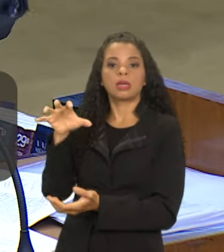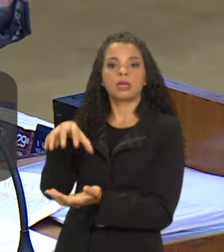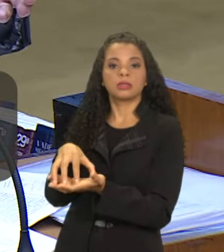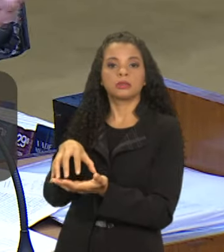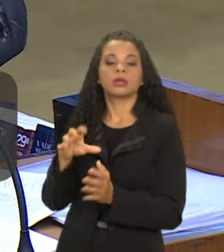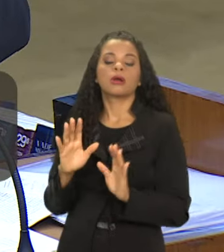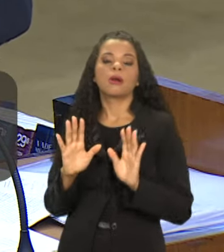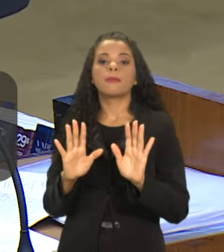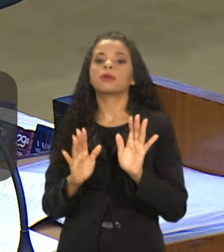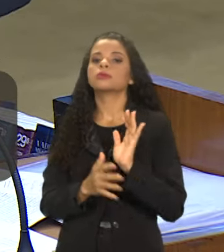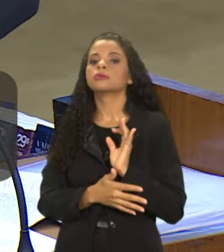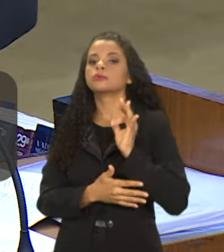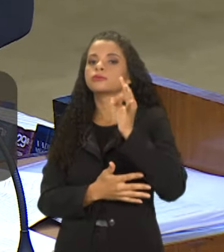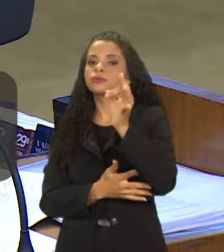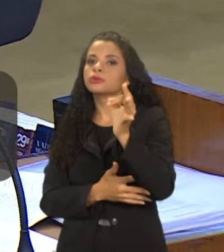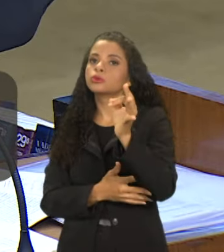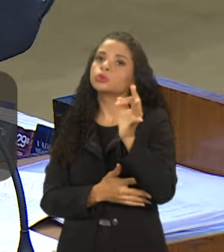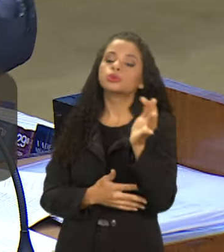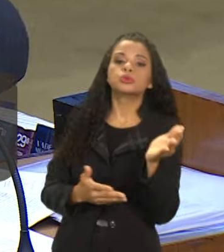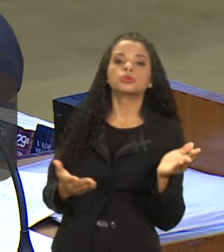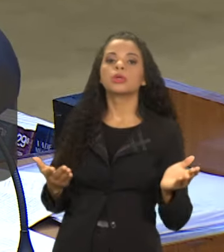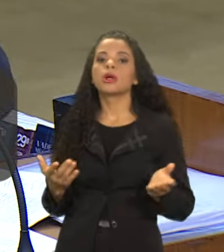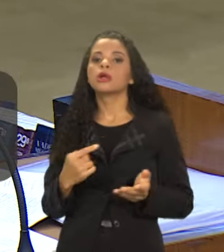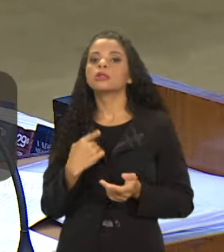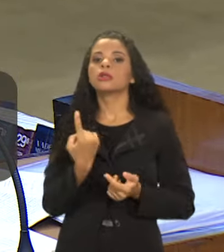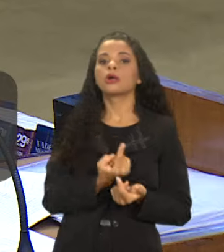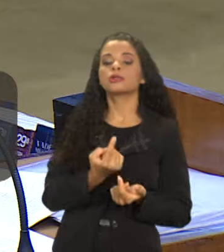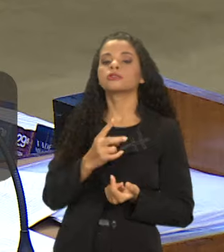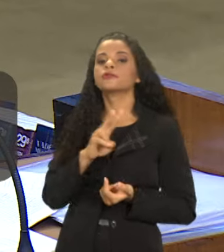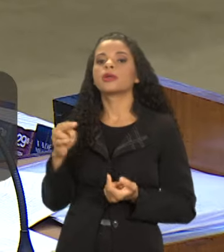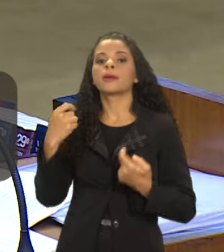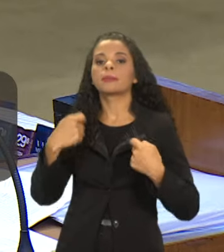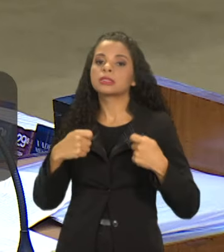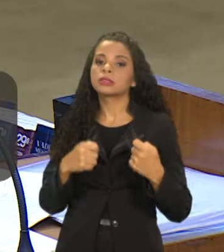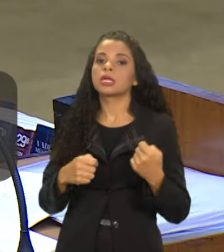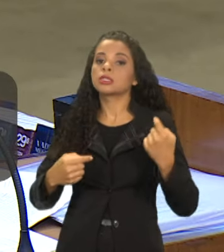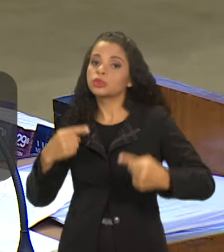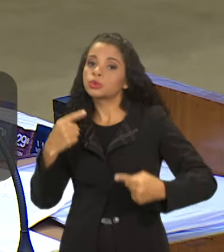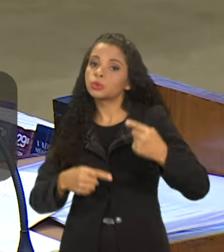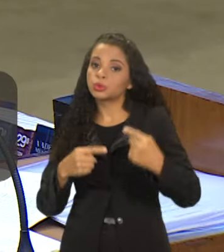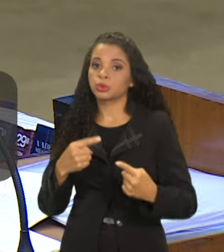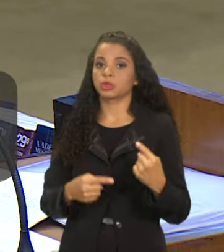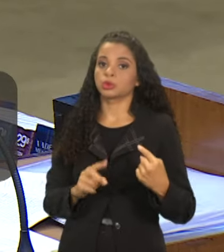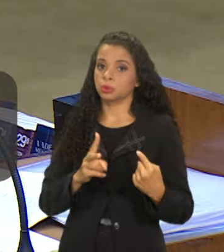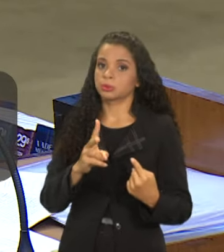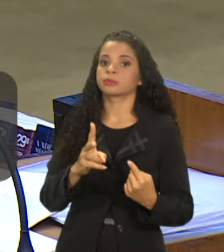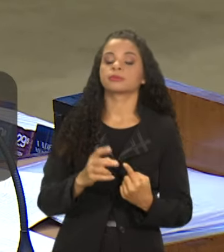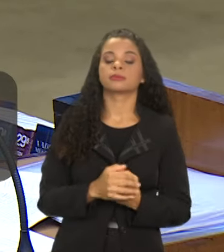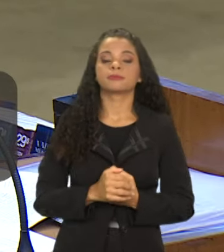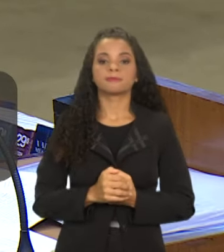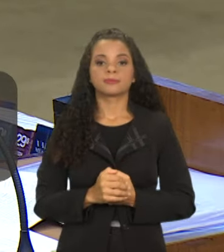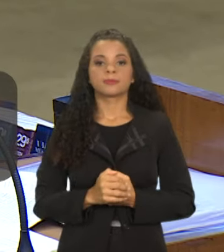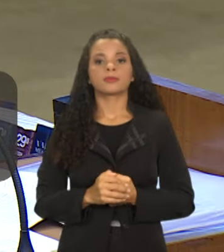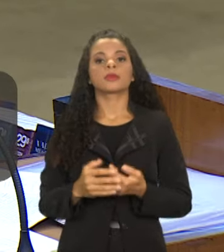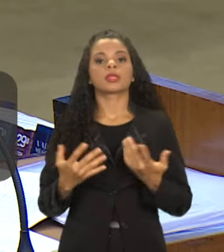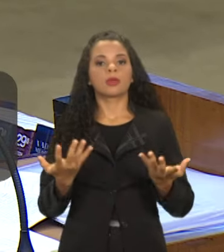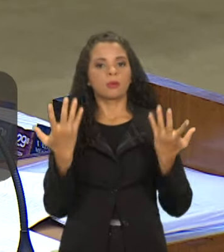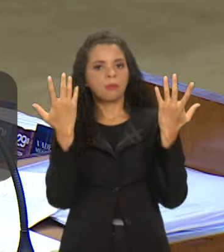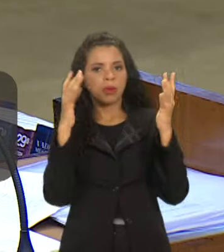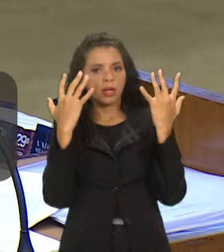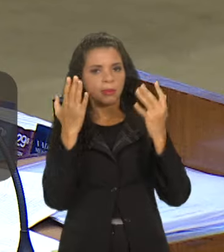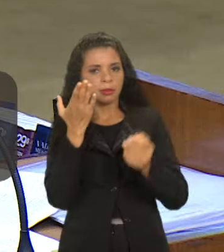no futuro, nos defrontar quanto a esta continuidade. Queria, finalmente, louvar a decisão de Vossa